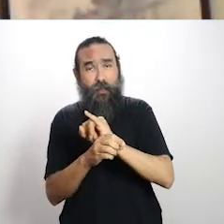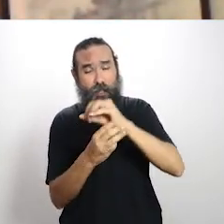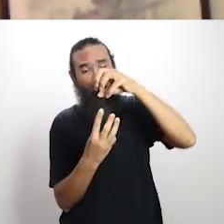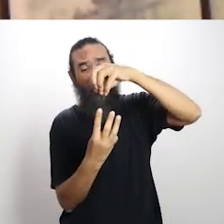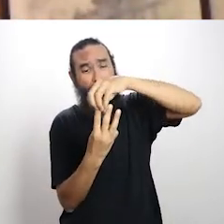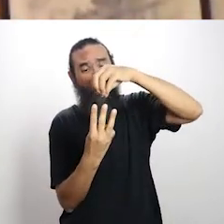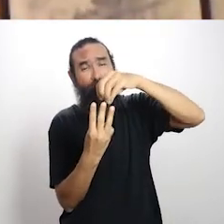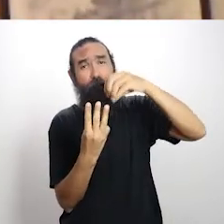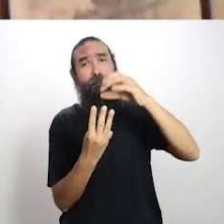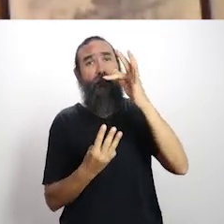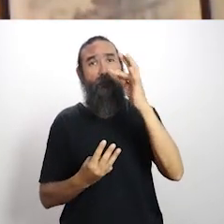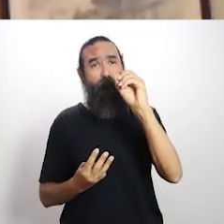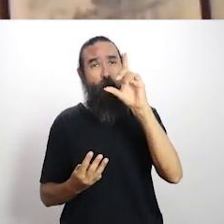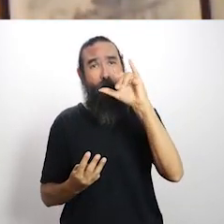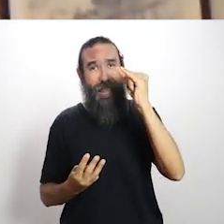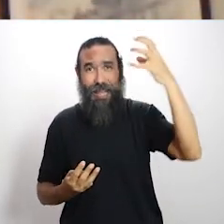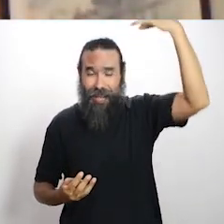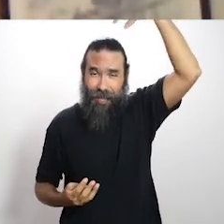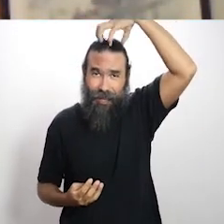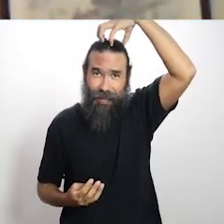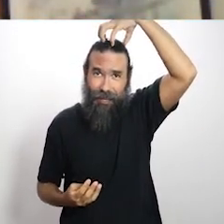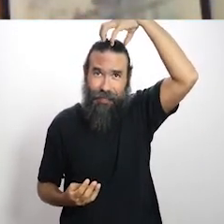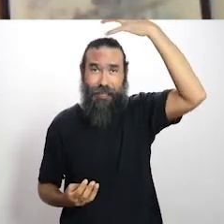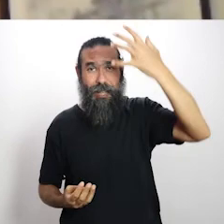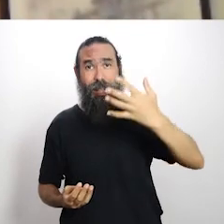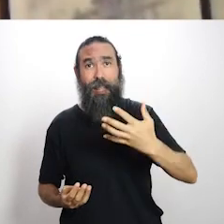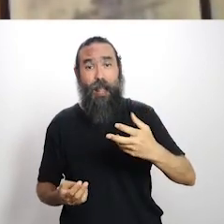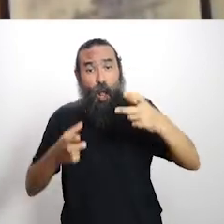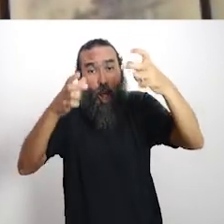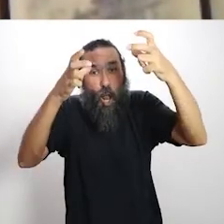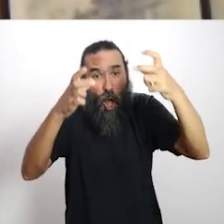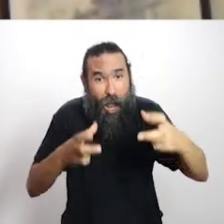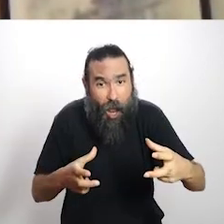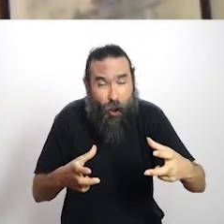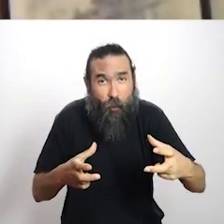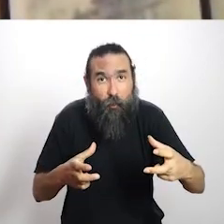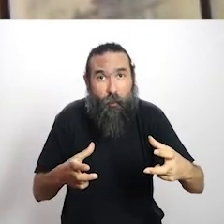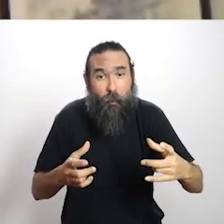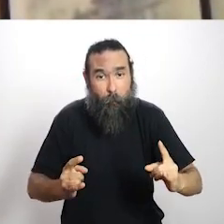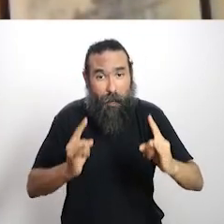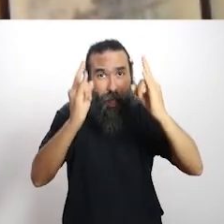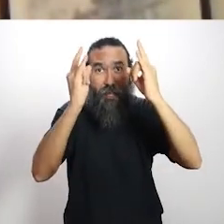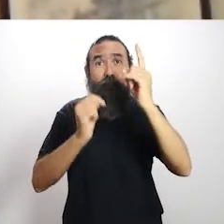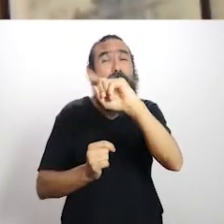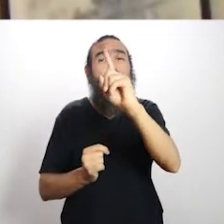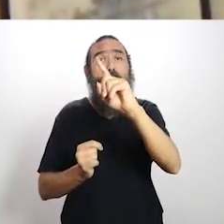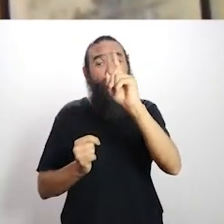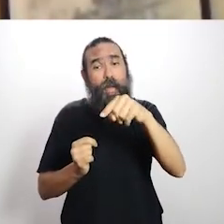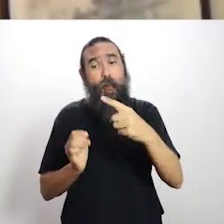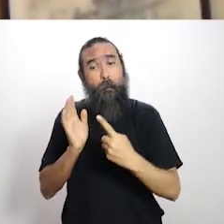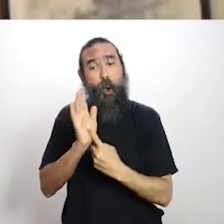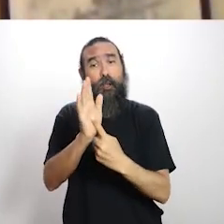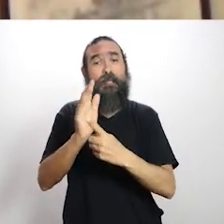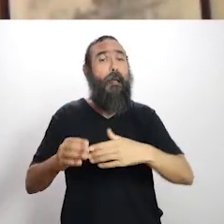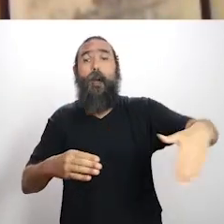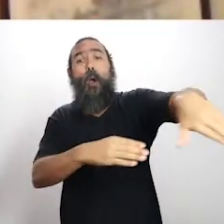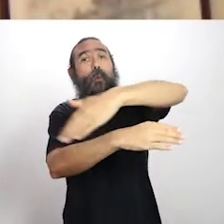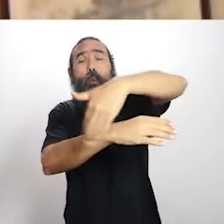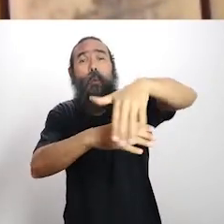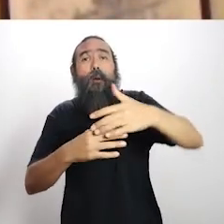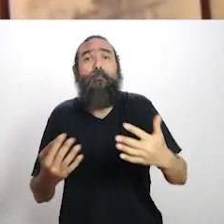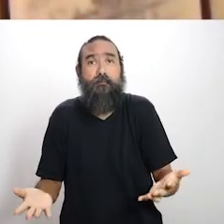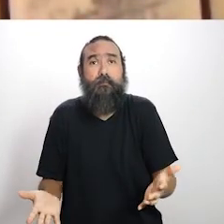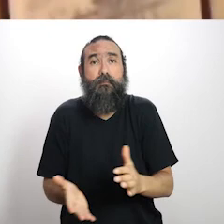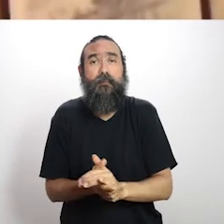sombra de uma árvore num coreto num terreno num terreno num quintal num terreno ela